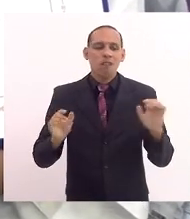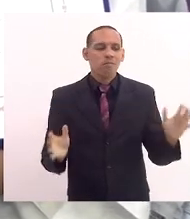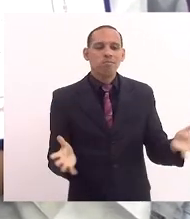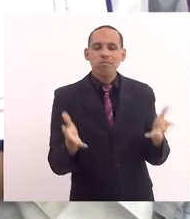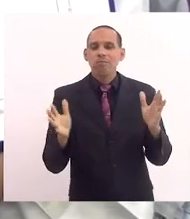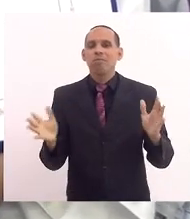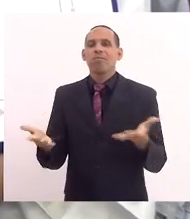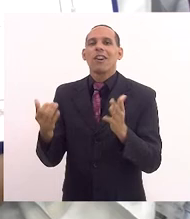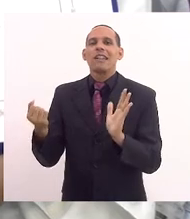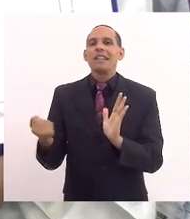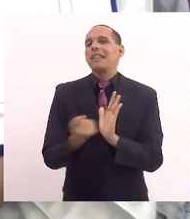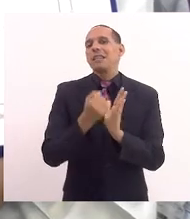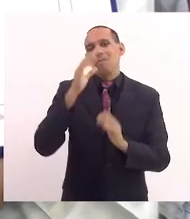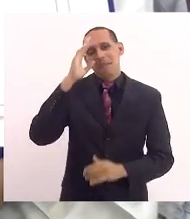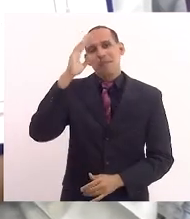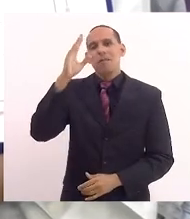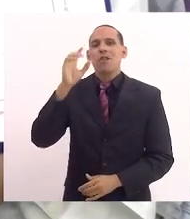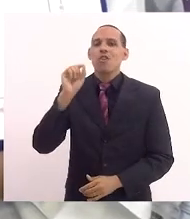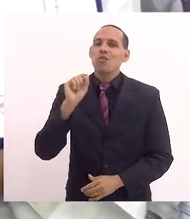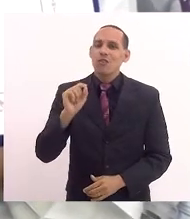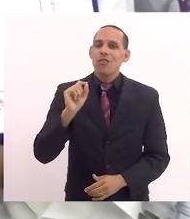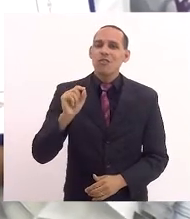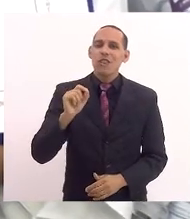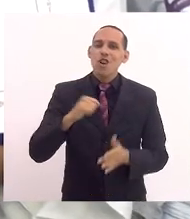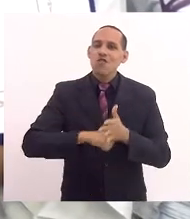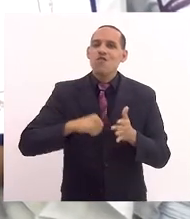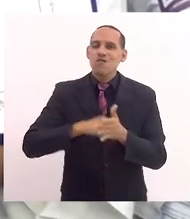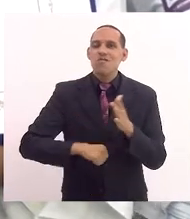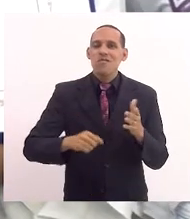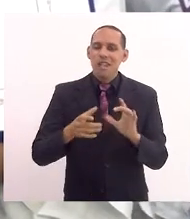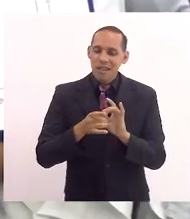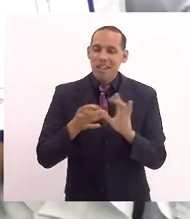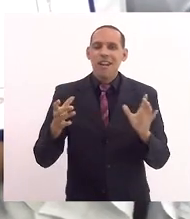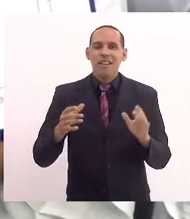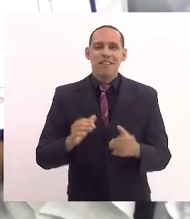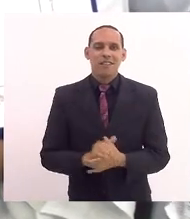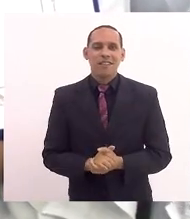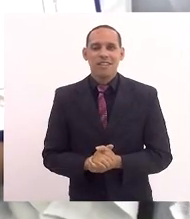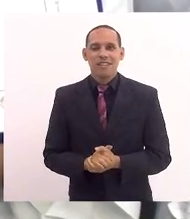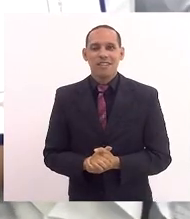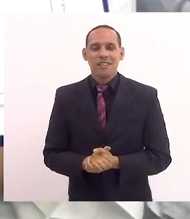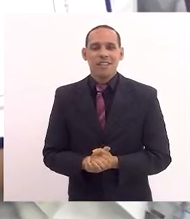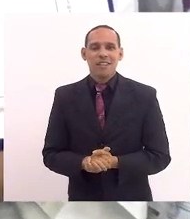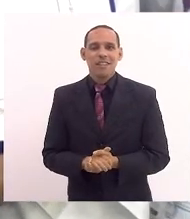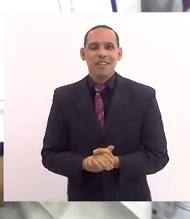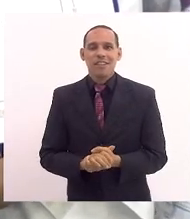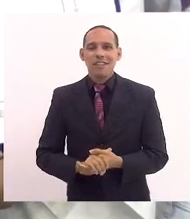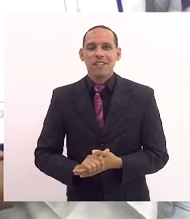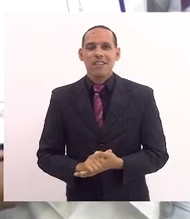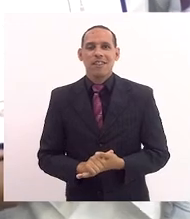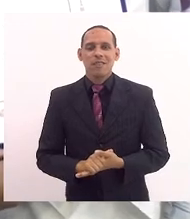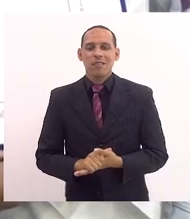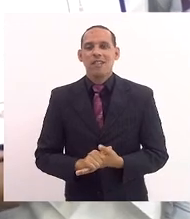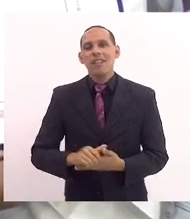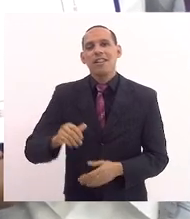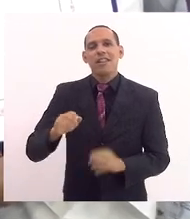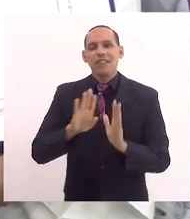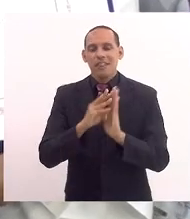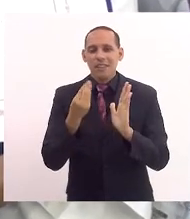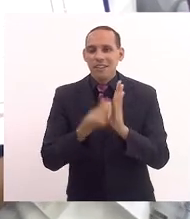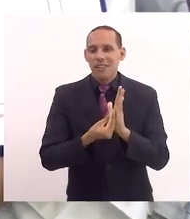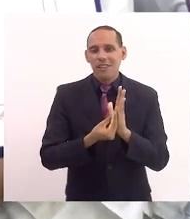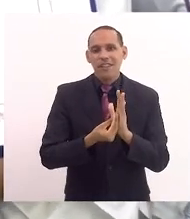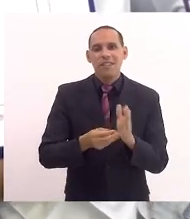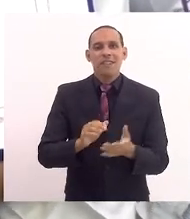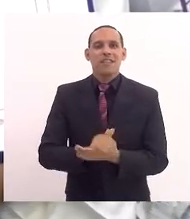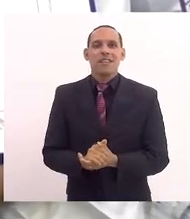principais símbolos da luta pela liberdade, considerado o mais importante até hoje, o Quilombo dos Palmares e